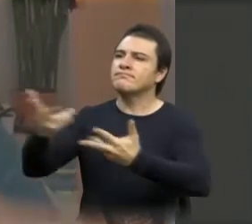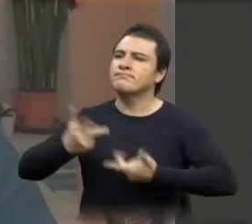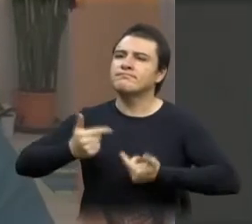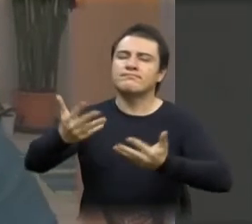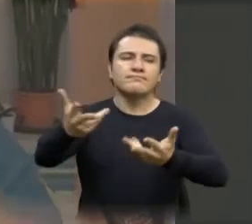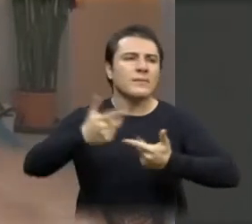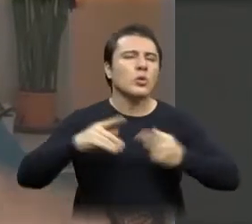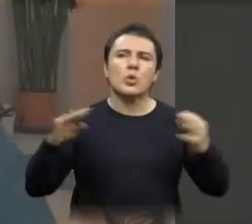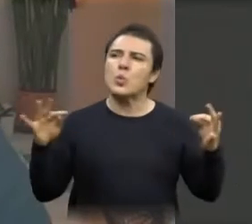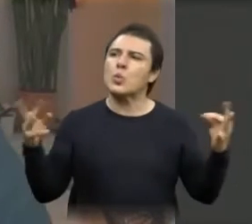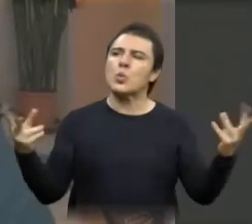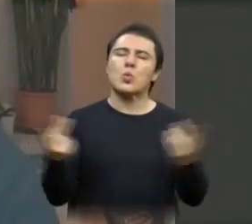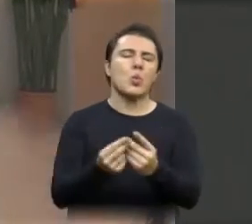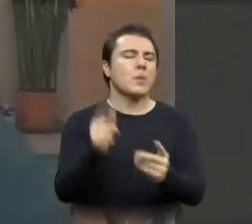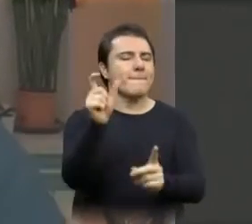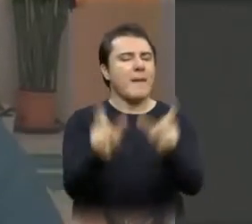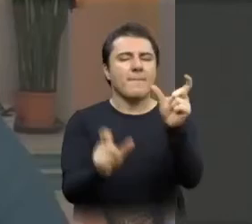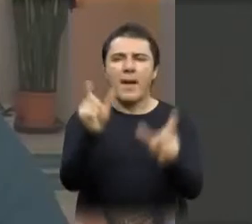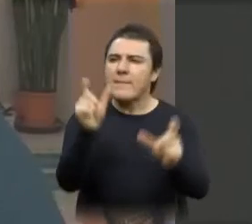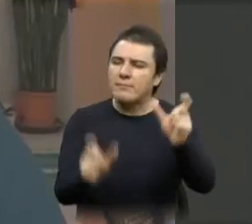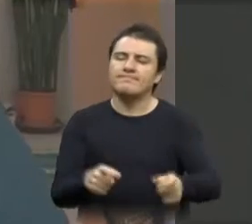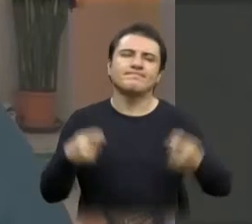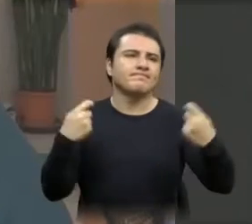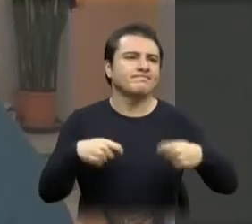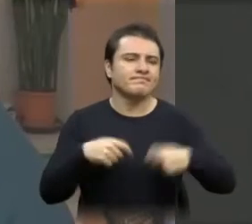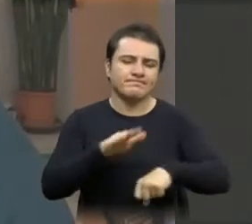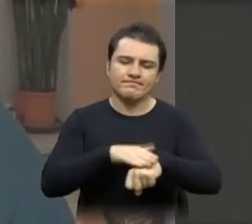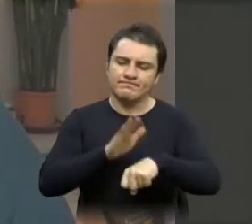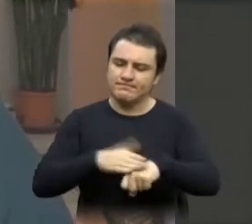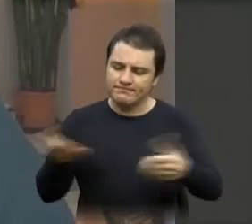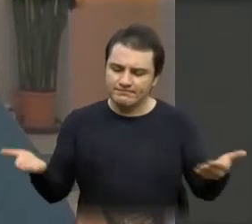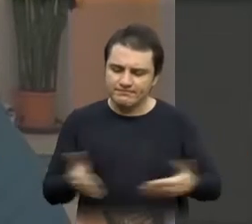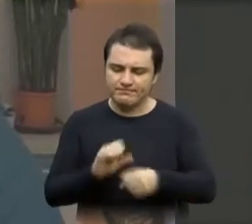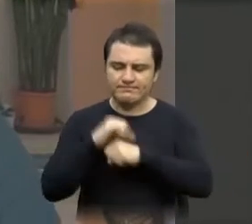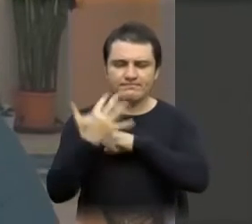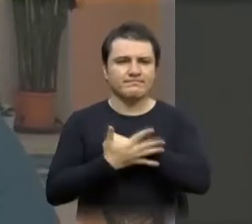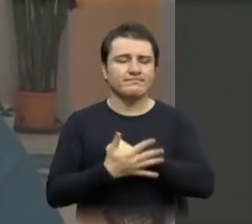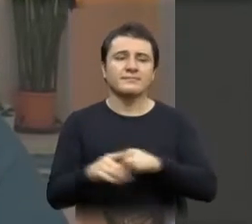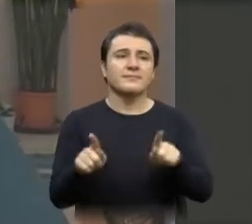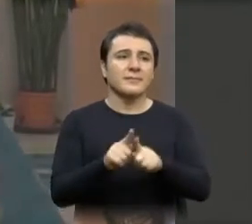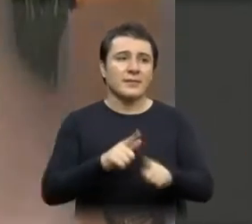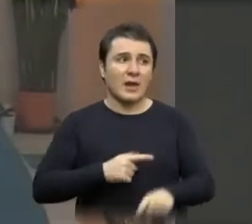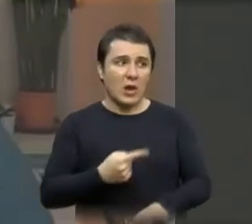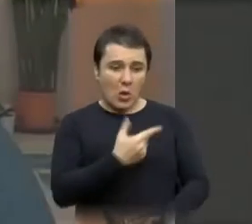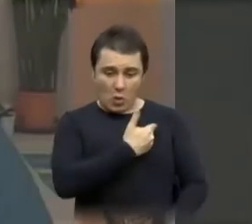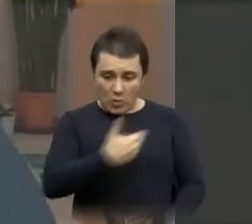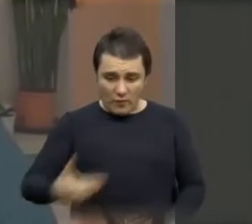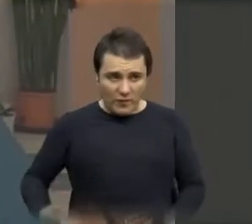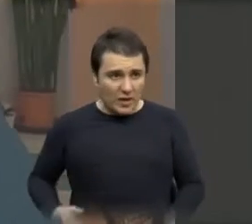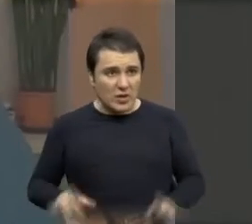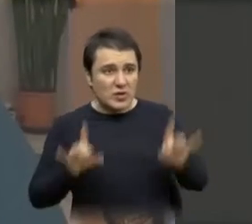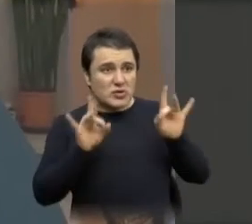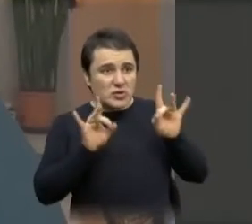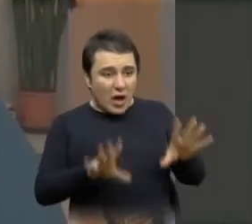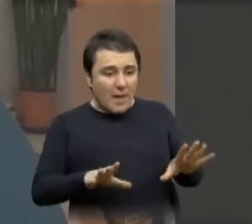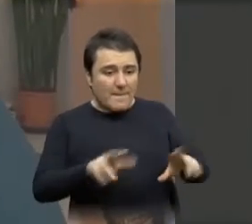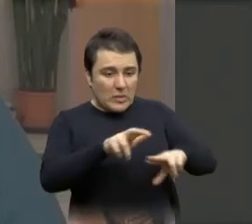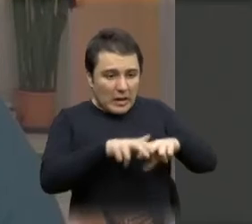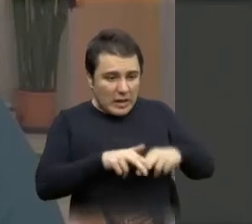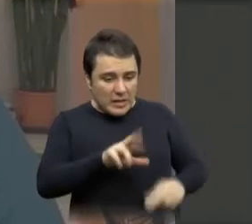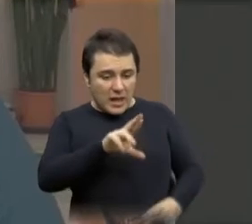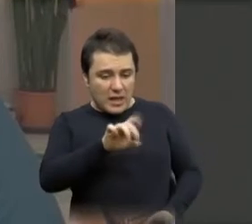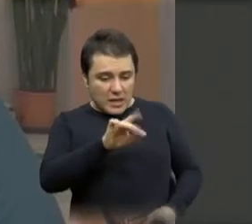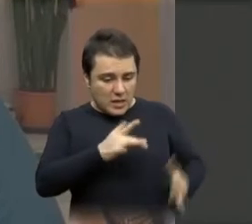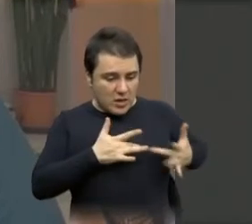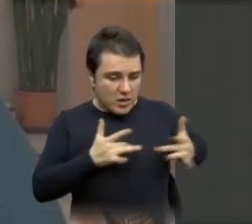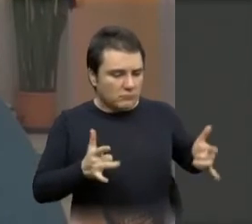todos aqueles que precisam neste momento de pandemia. As medidas do governo não giram só em torno da rede de solidariedade. É um